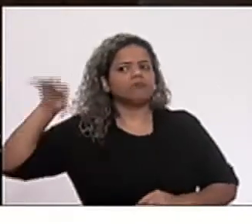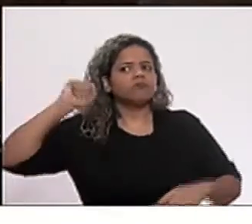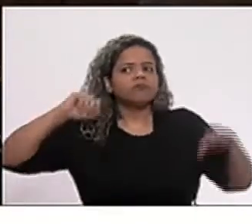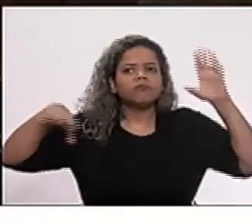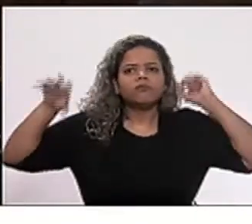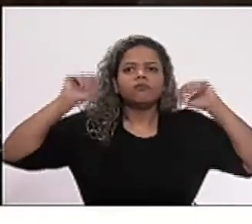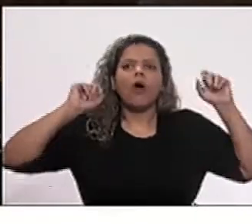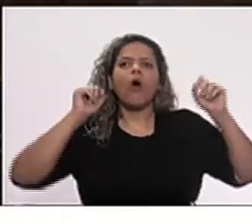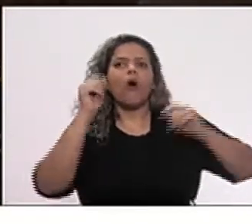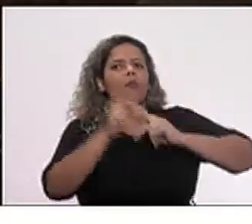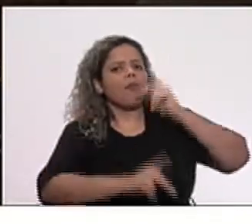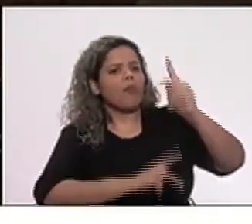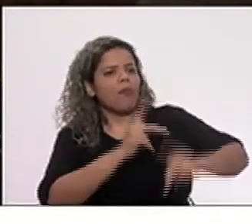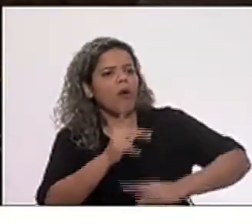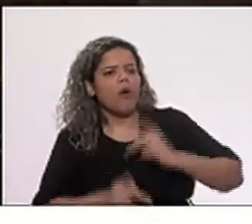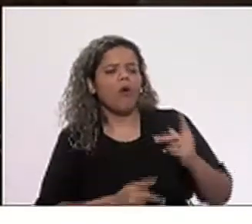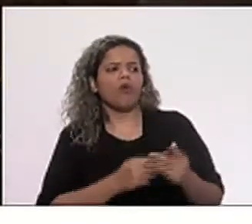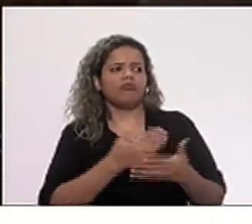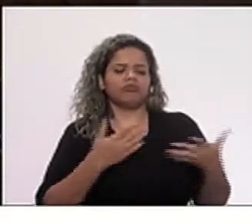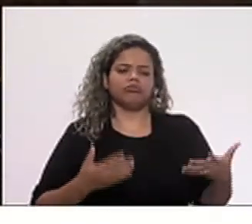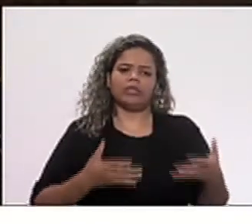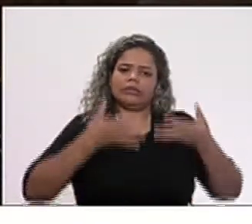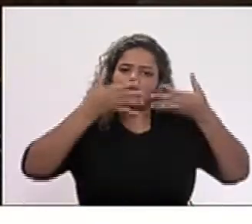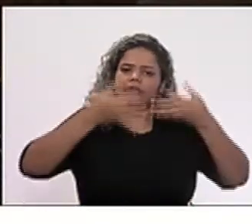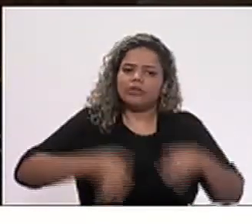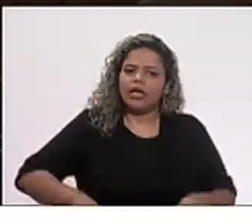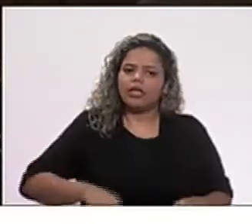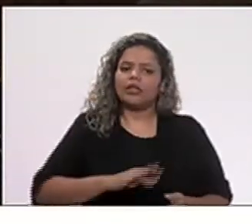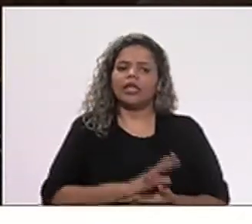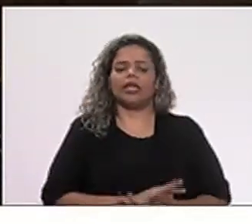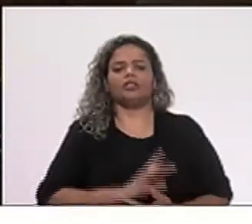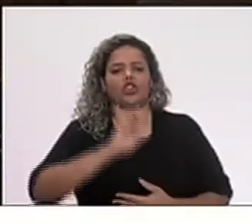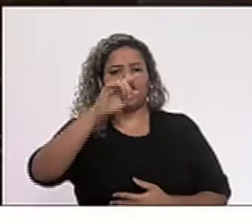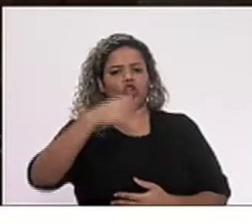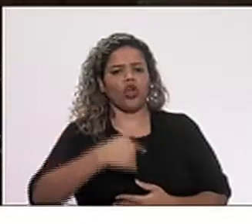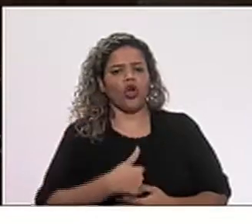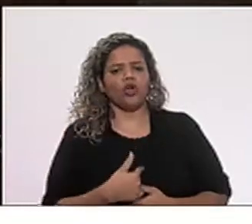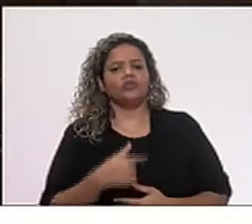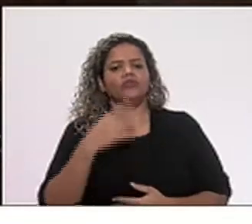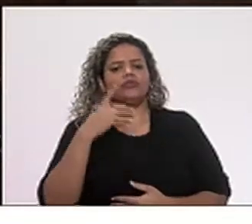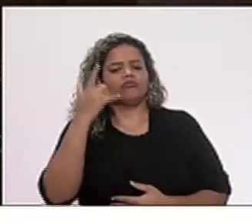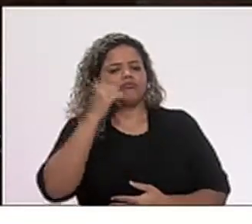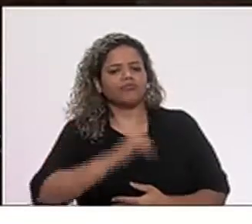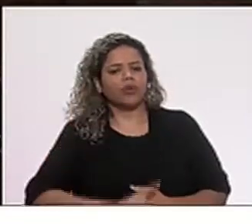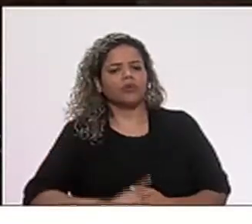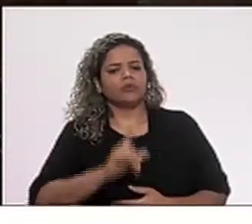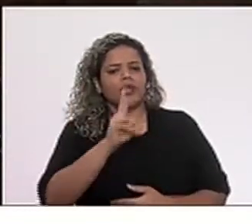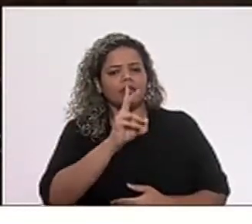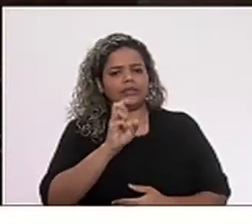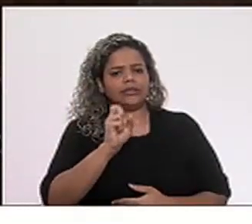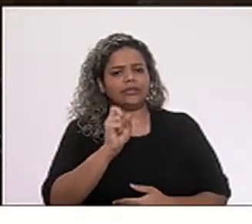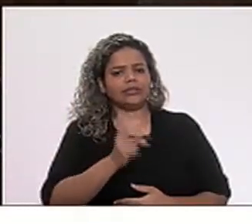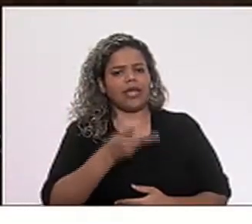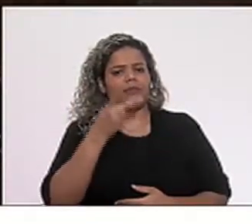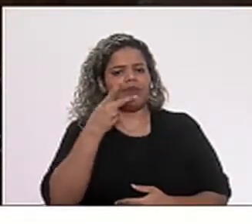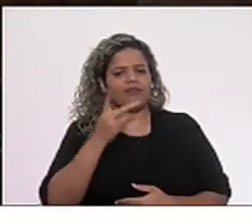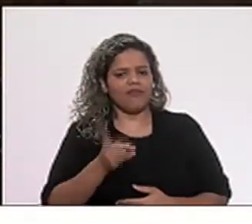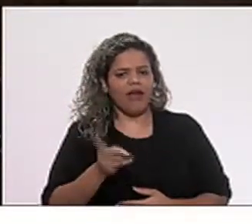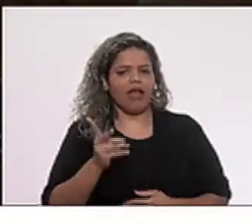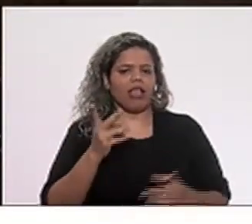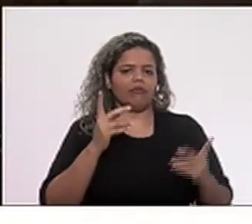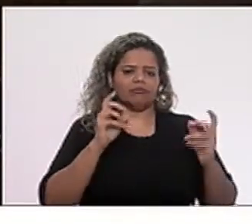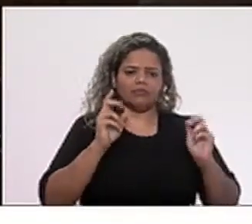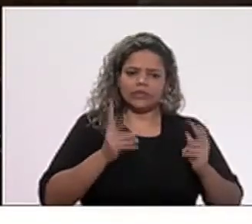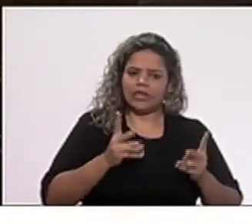do povo, da população, com certeza nós teríamos cenários a